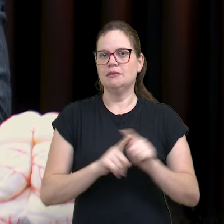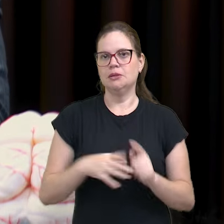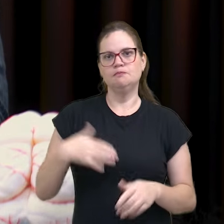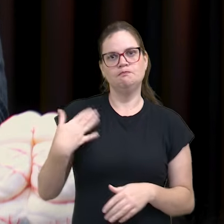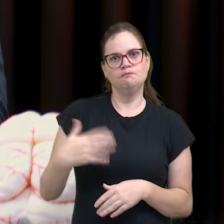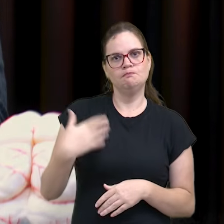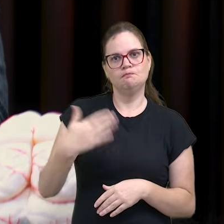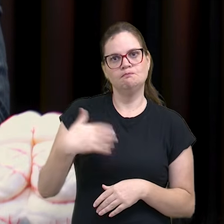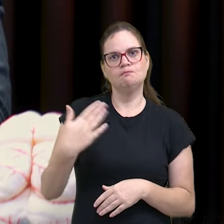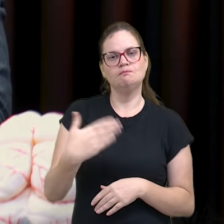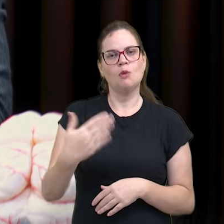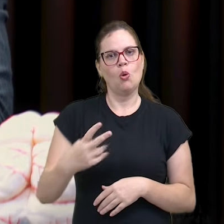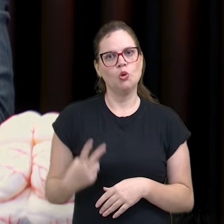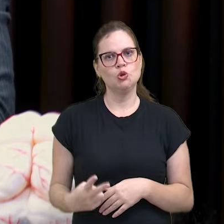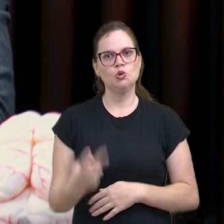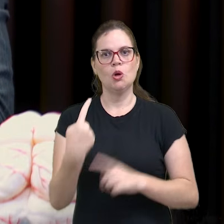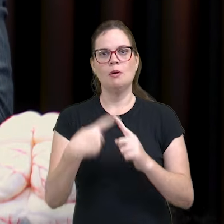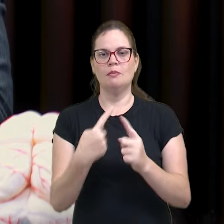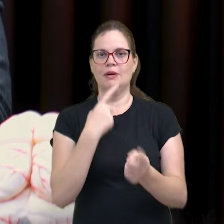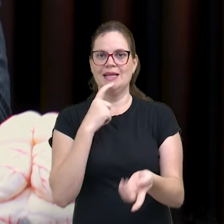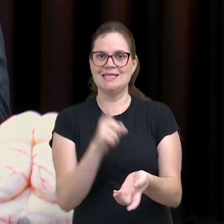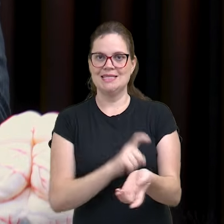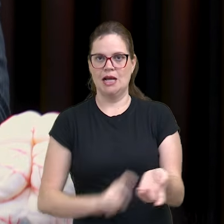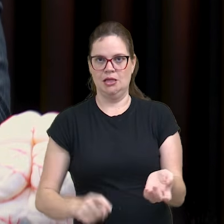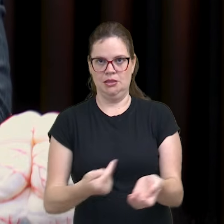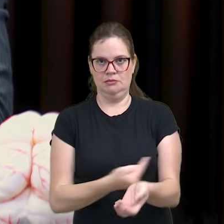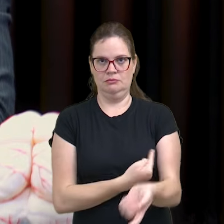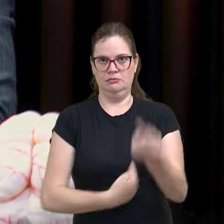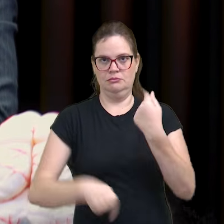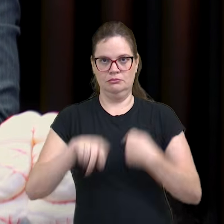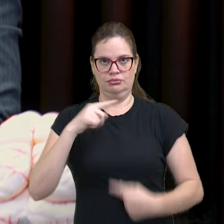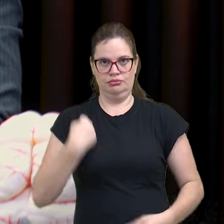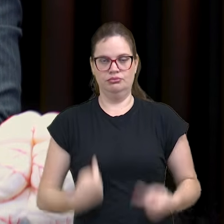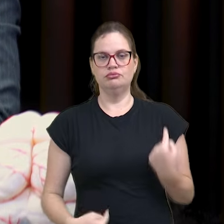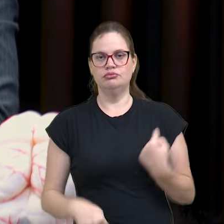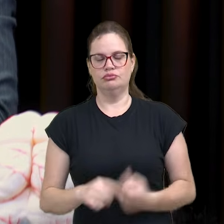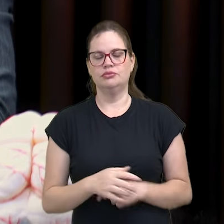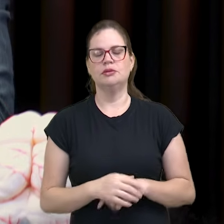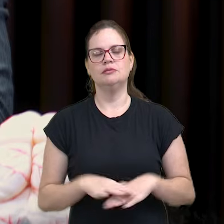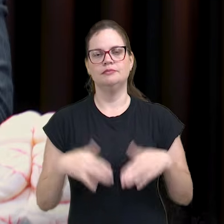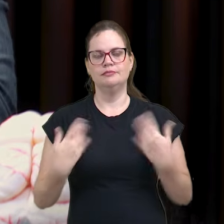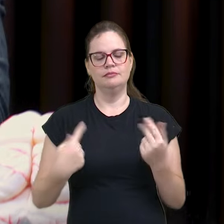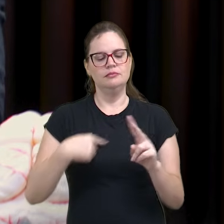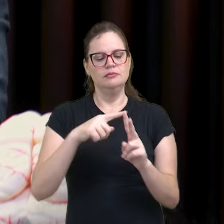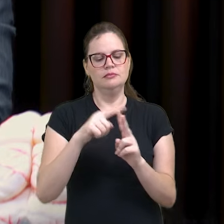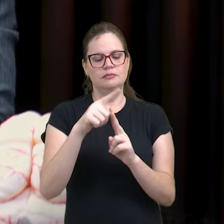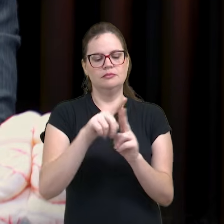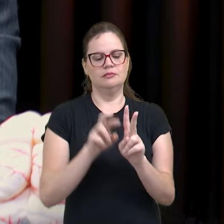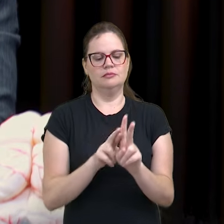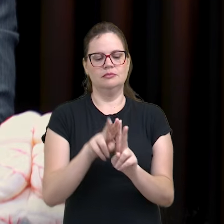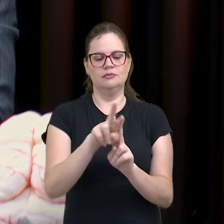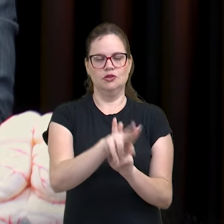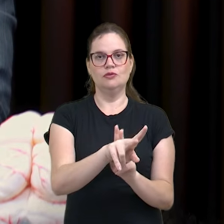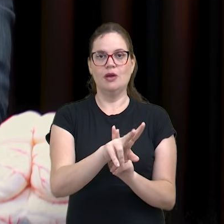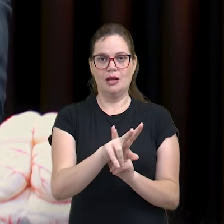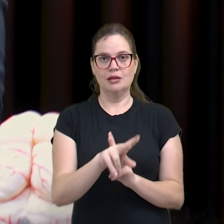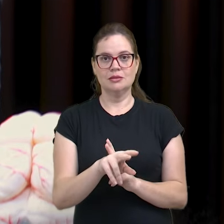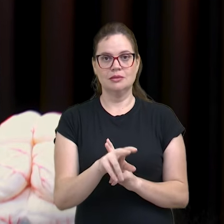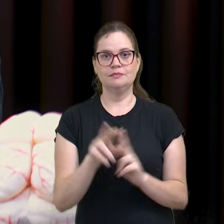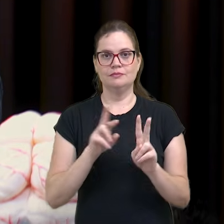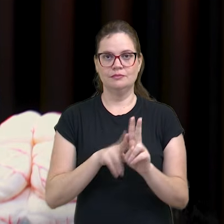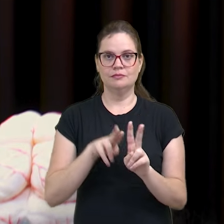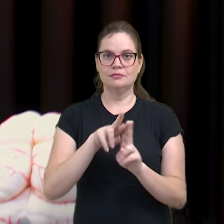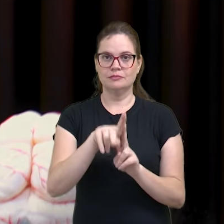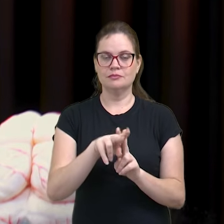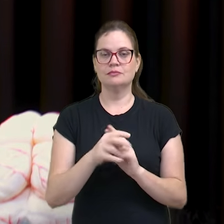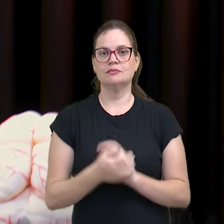pouco mais a chegar, mas o seu efeito ele é mais prolongado, porque a via é corrente sanguínea. Então, o primeiro ponto, né, para